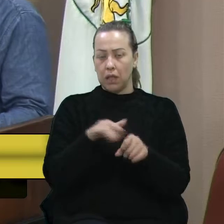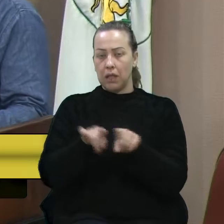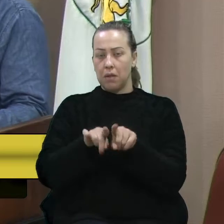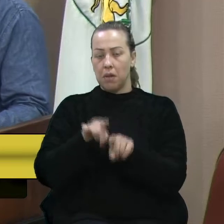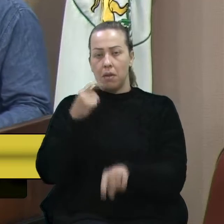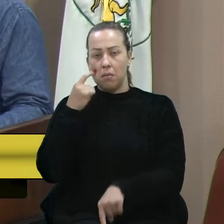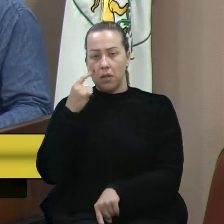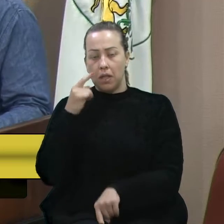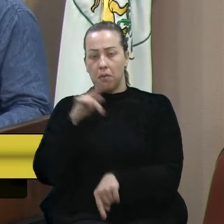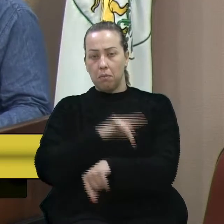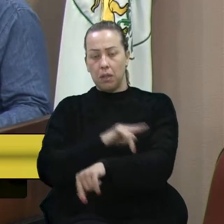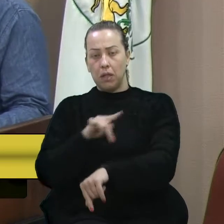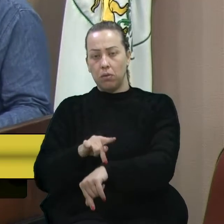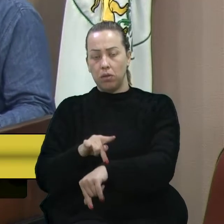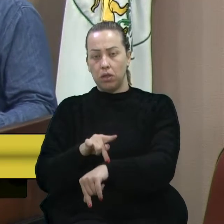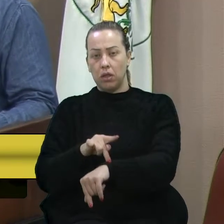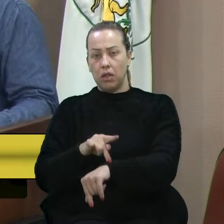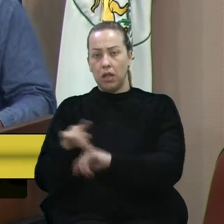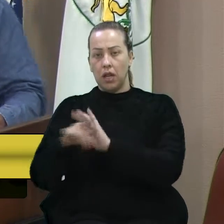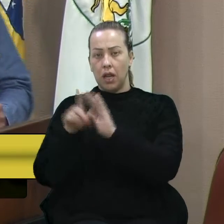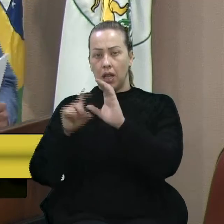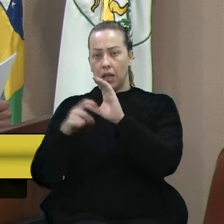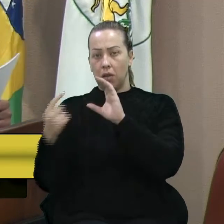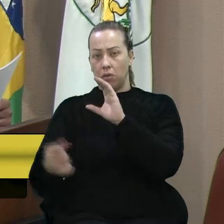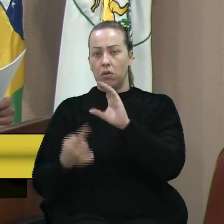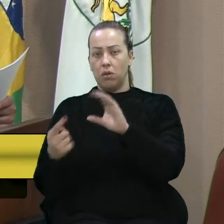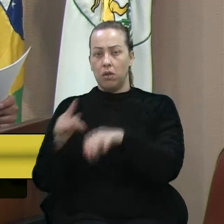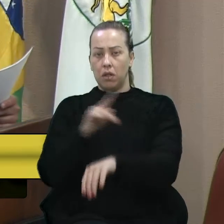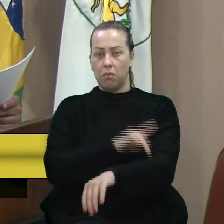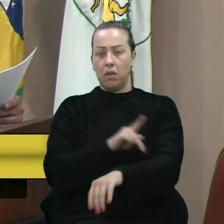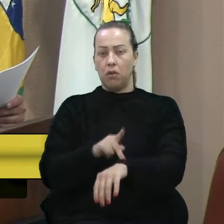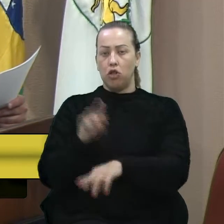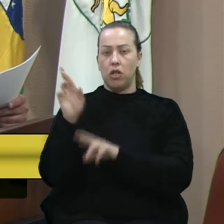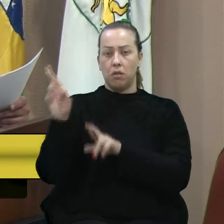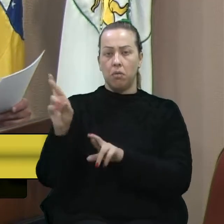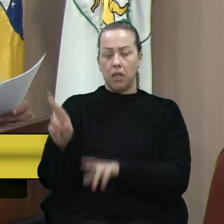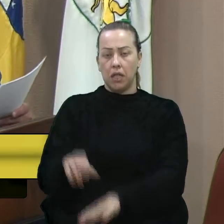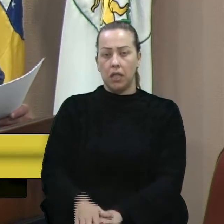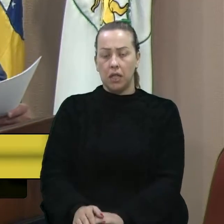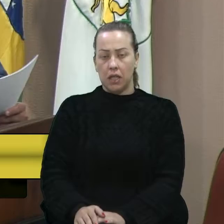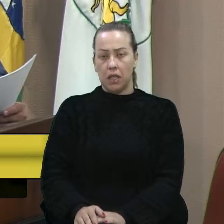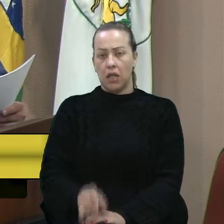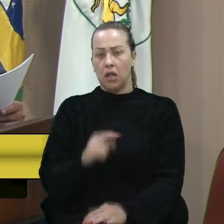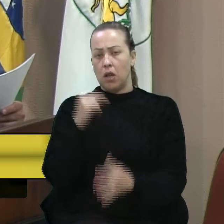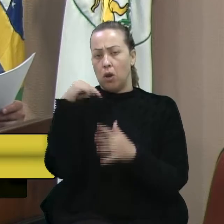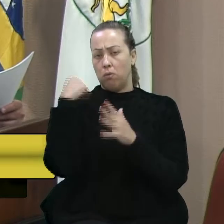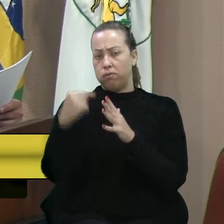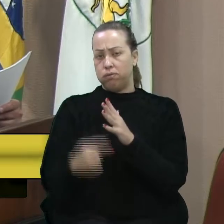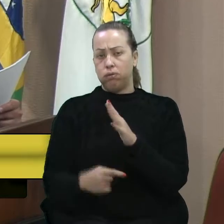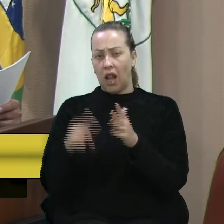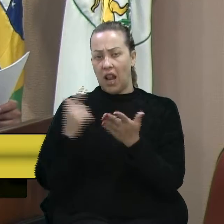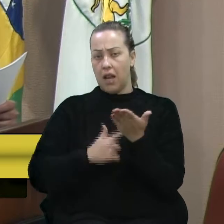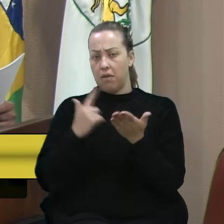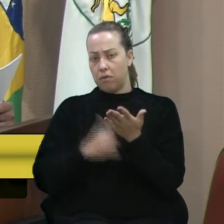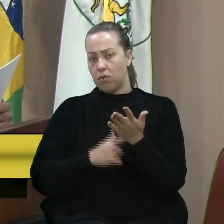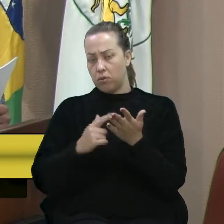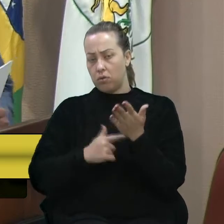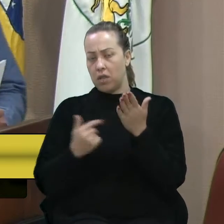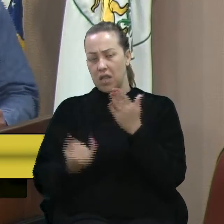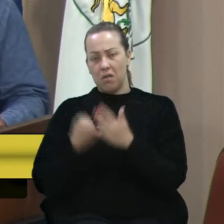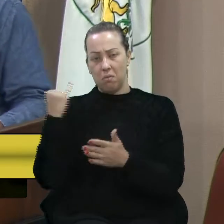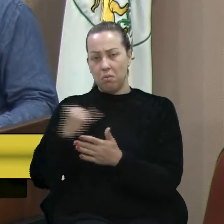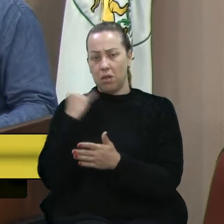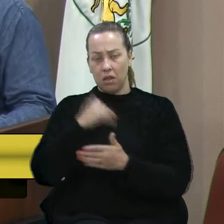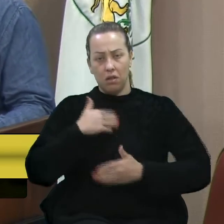pensar na pedagogia da autonomia, na pedagogia da esperança, e tantas outras obras que foram